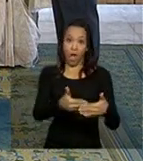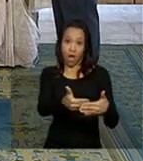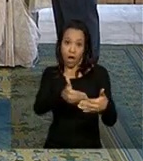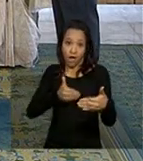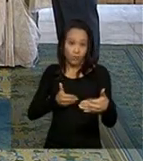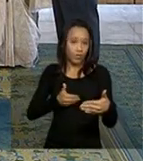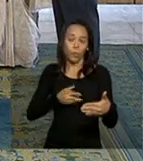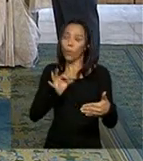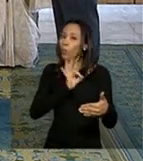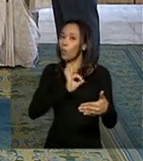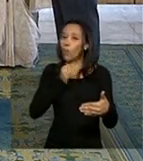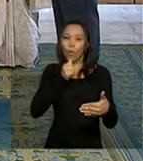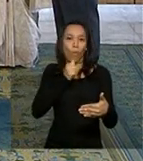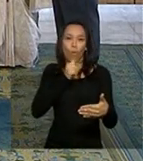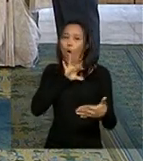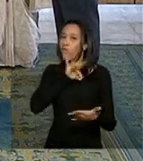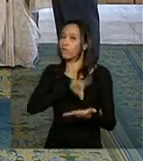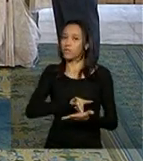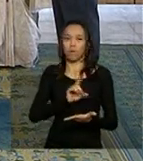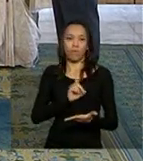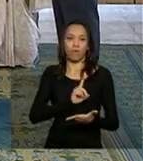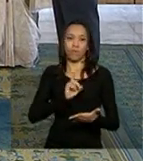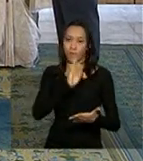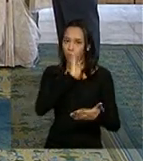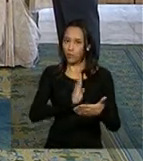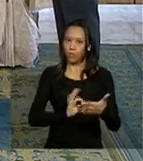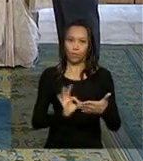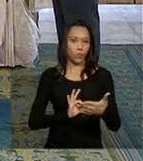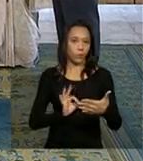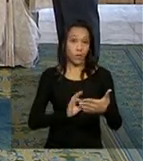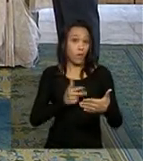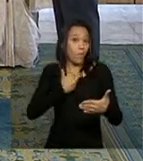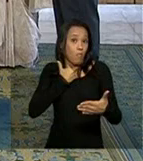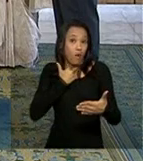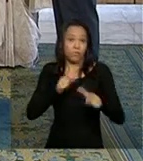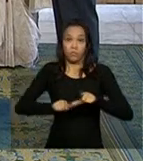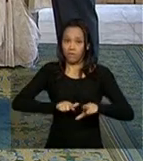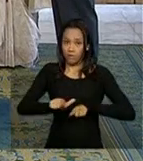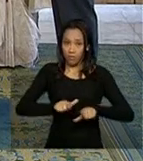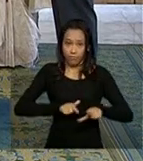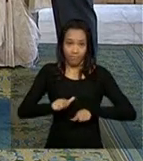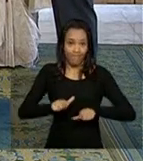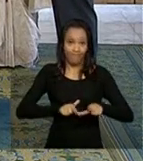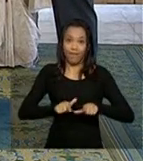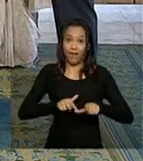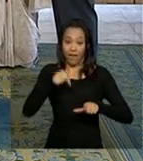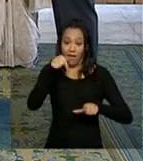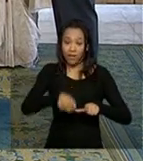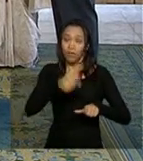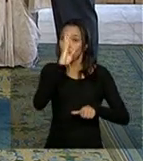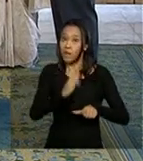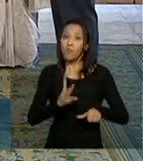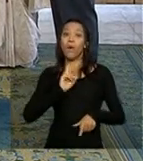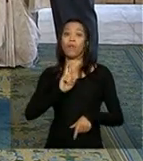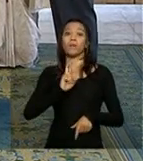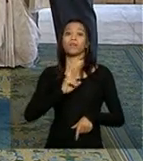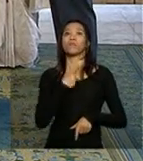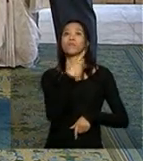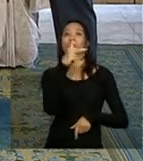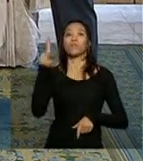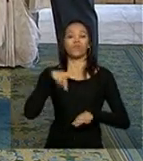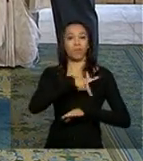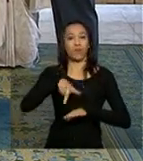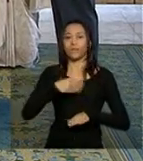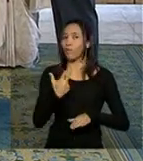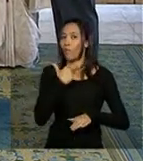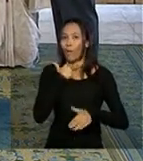considerados reconhecidos oficialmente pelo Brasil e, portanto, eles não poderiam agir nessa qualidade.